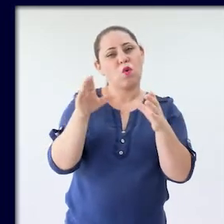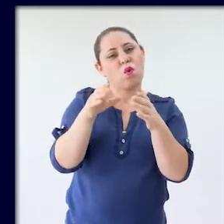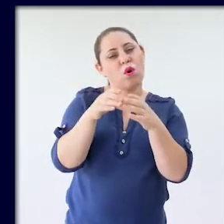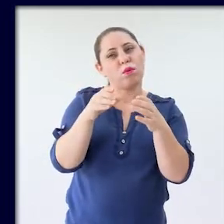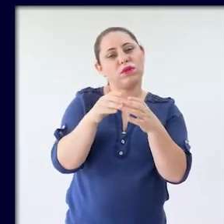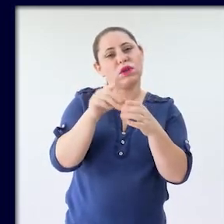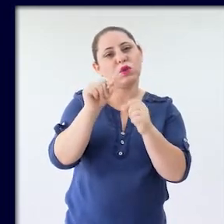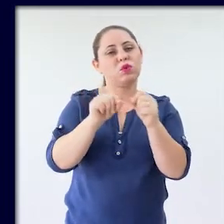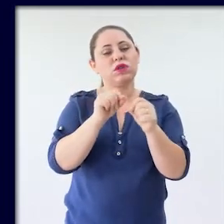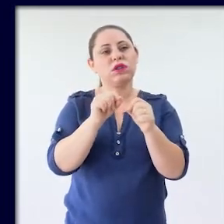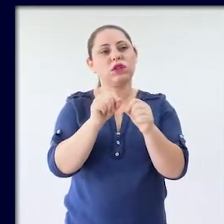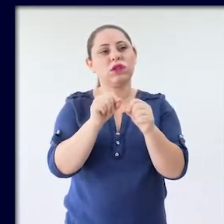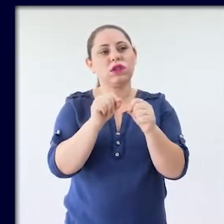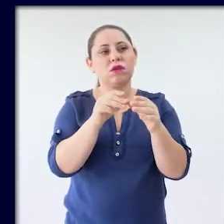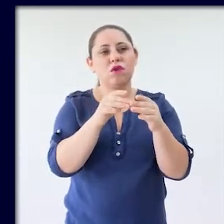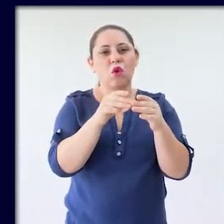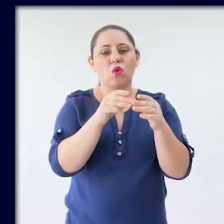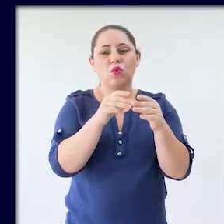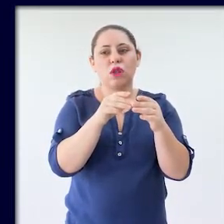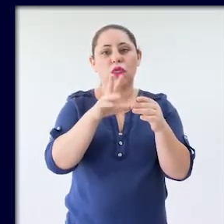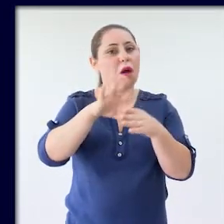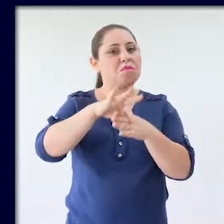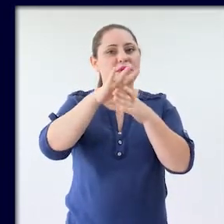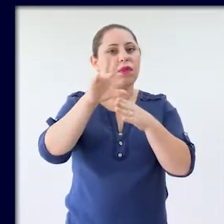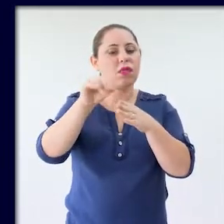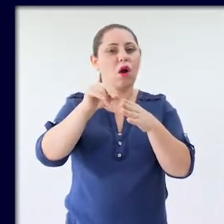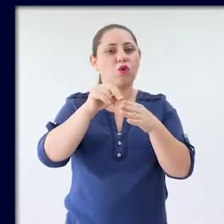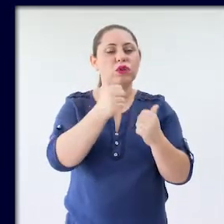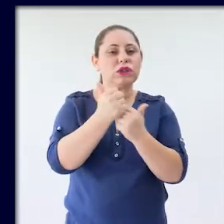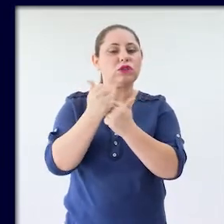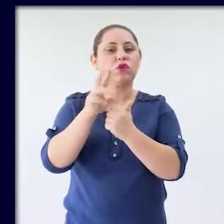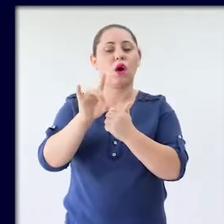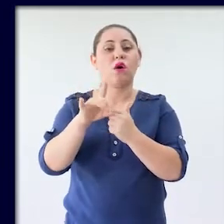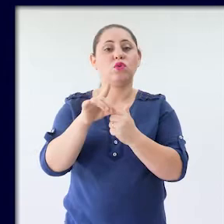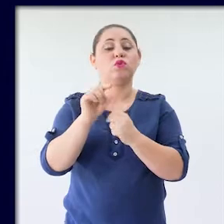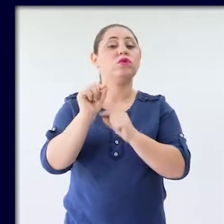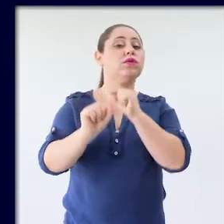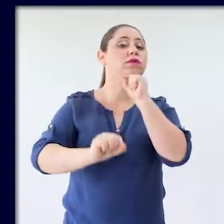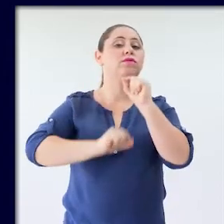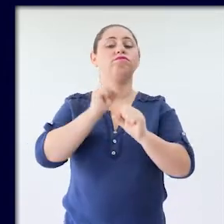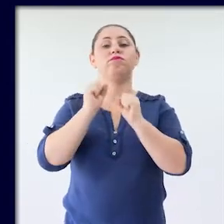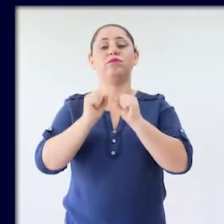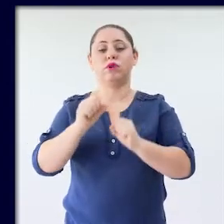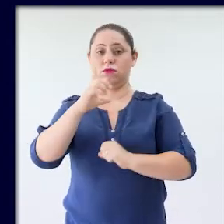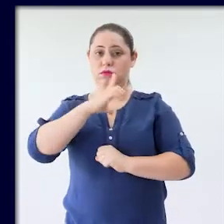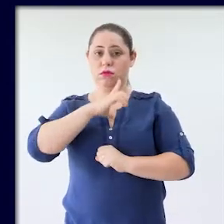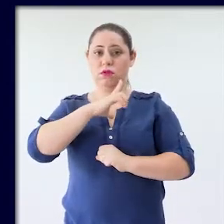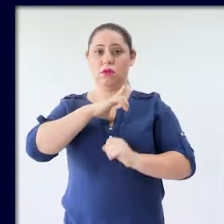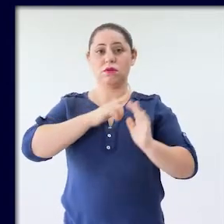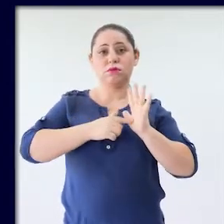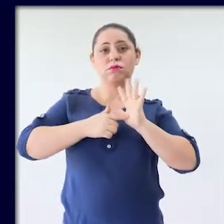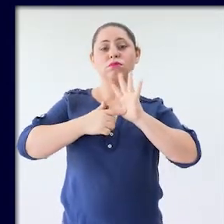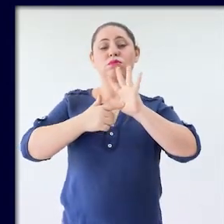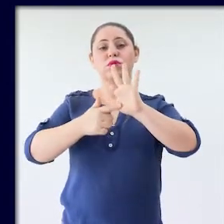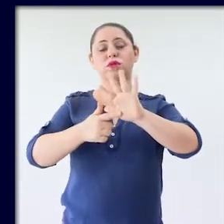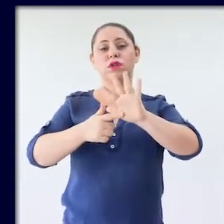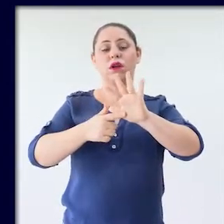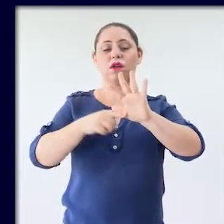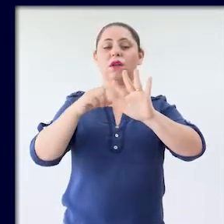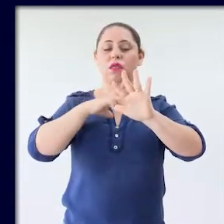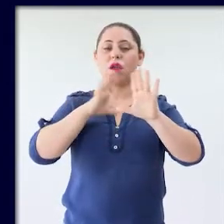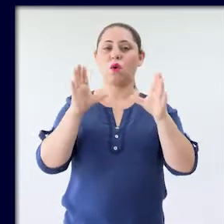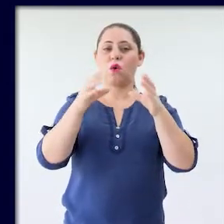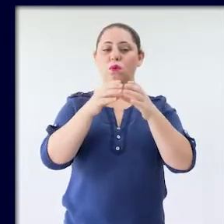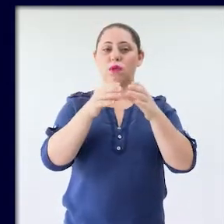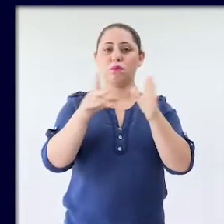são os periféricos, que não o principal, o limite máximo para que tenha alguma coisa